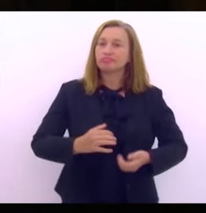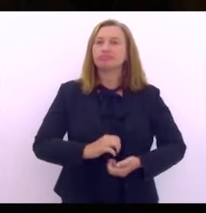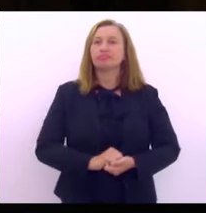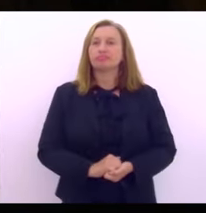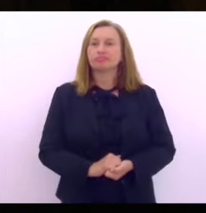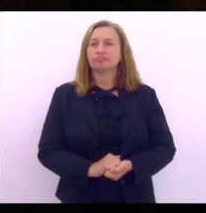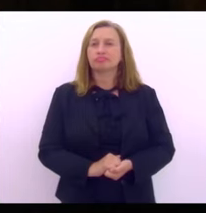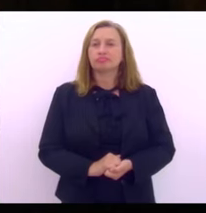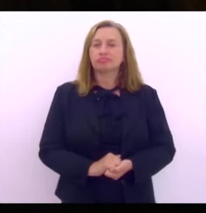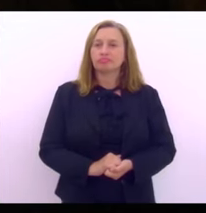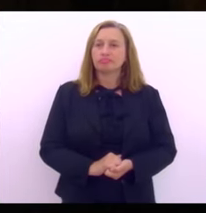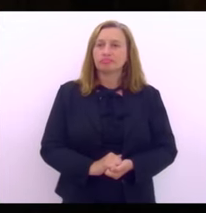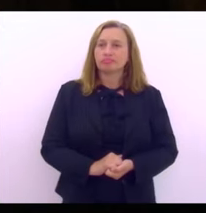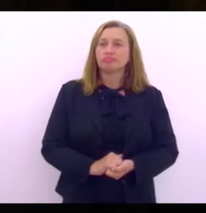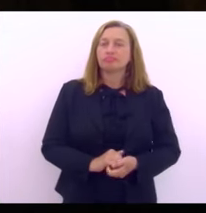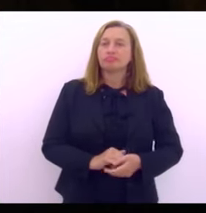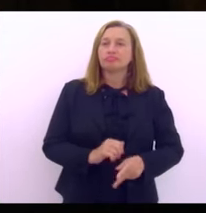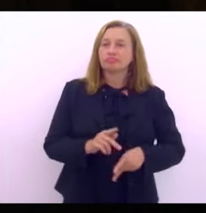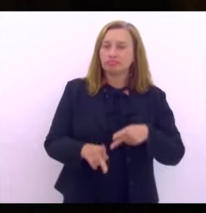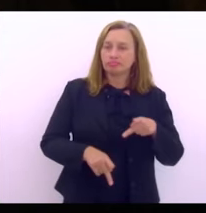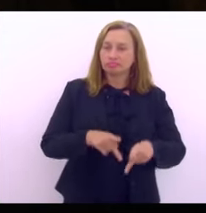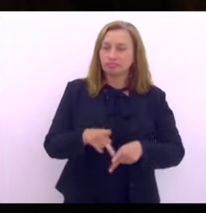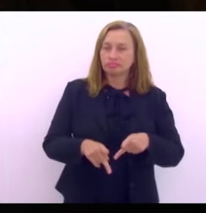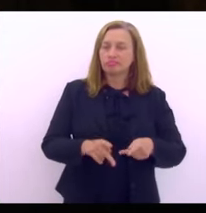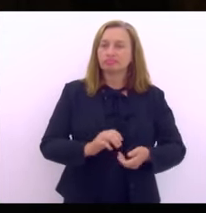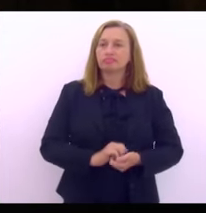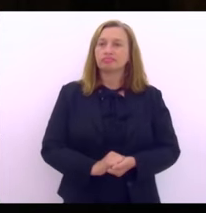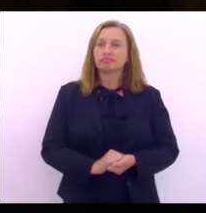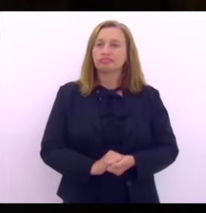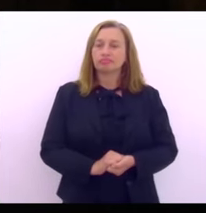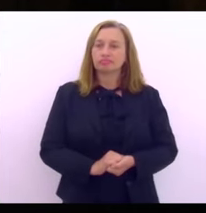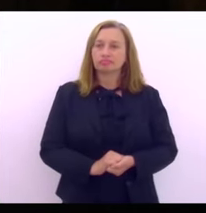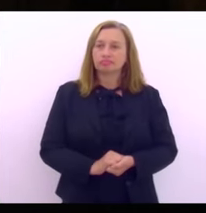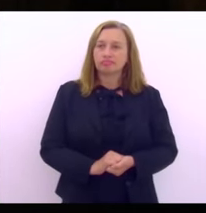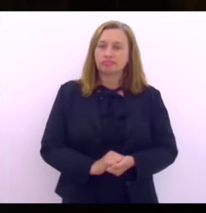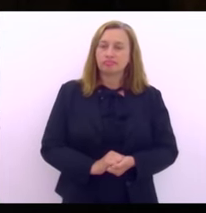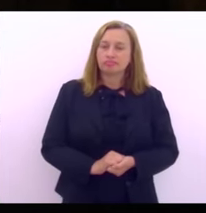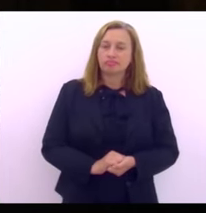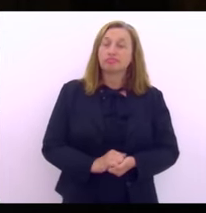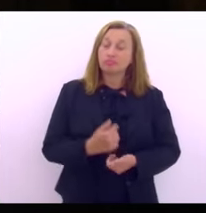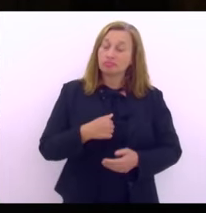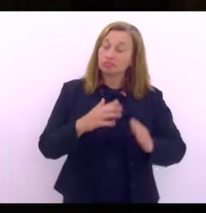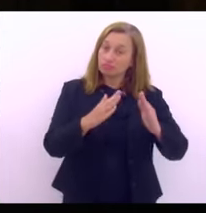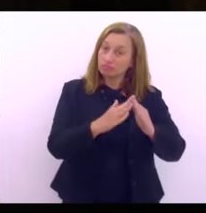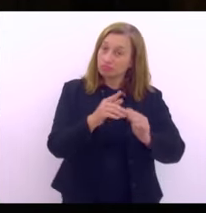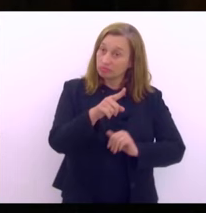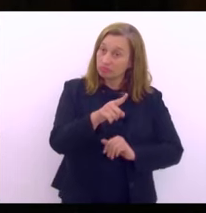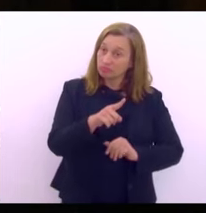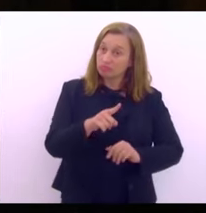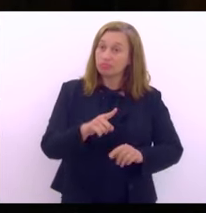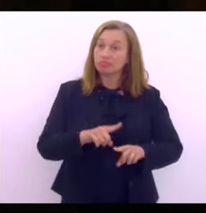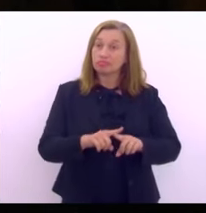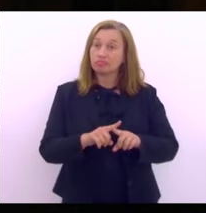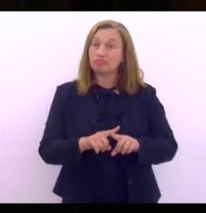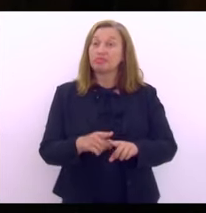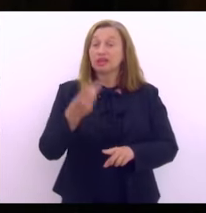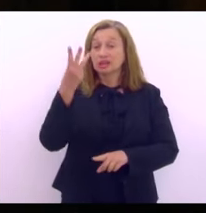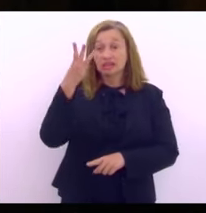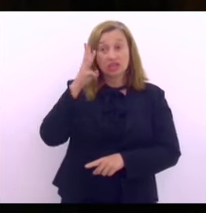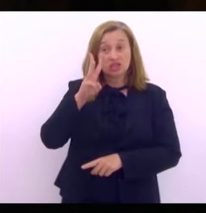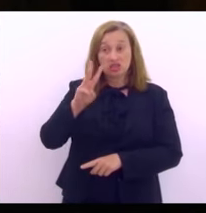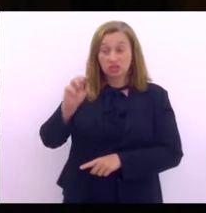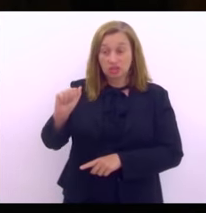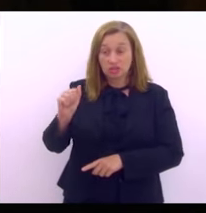disposição do povo campista, porque é lá que eu resido. Eu moro lá, apesar de passar aqui 3 dias na